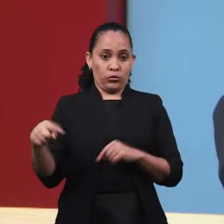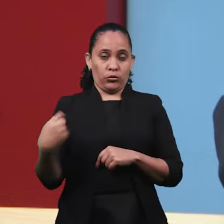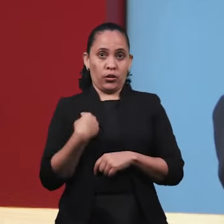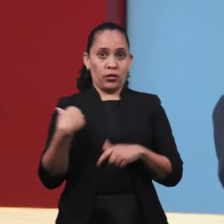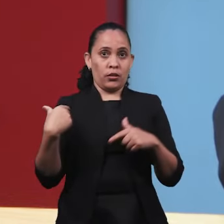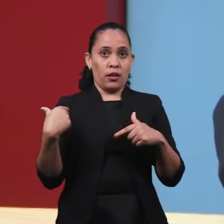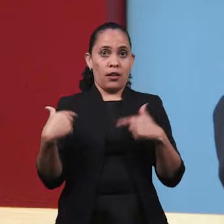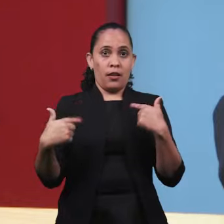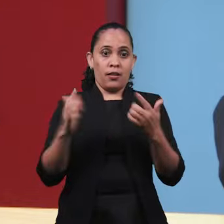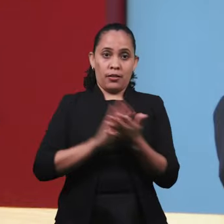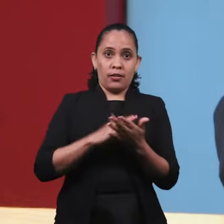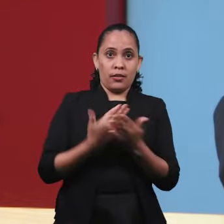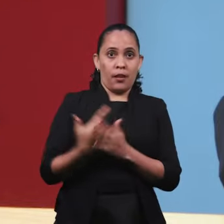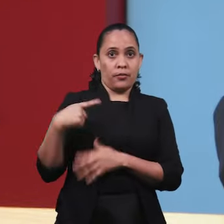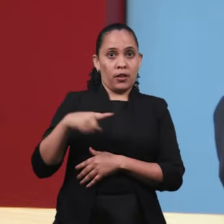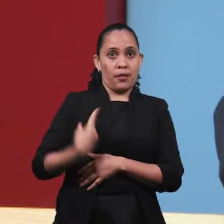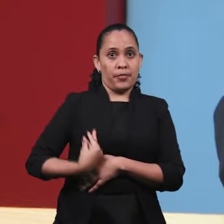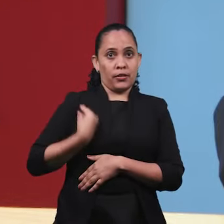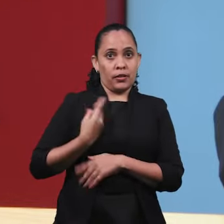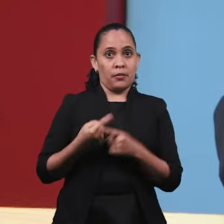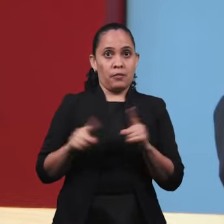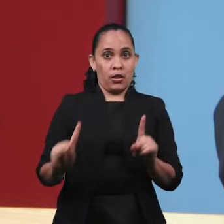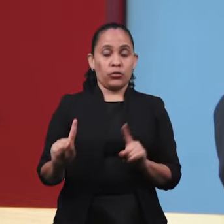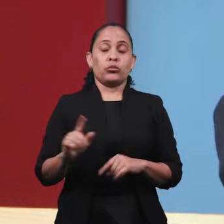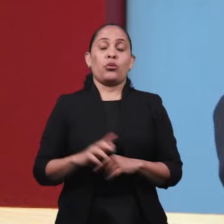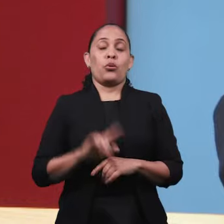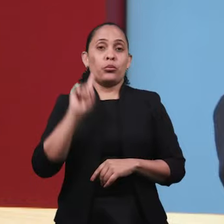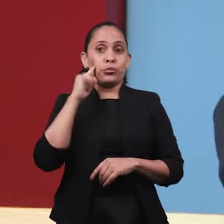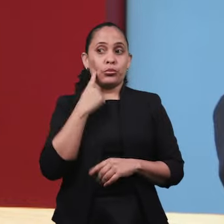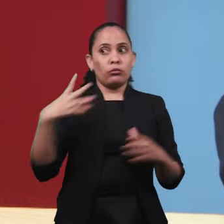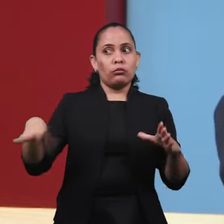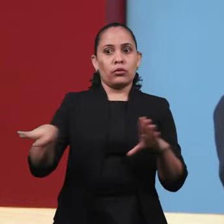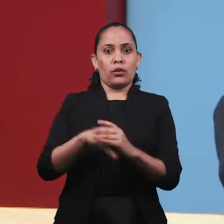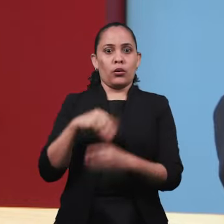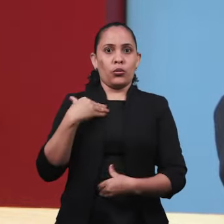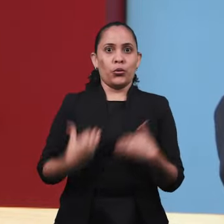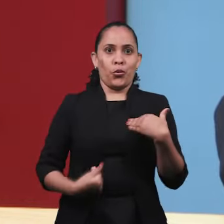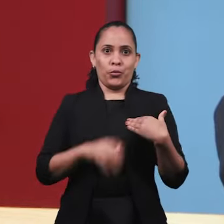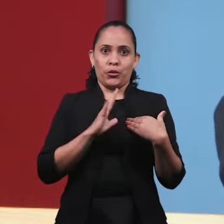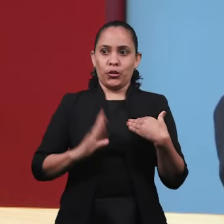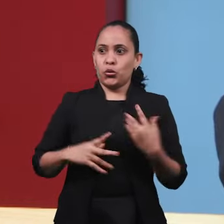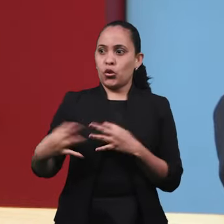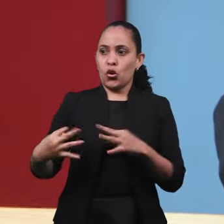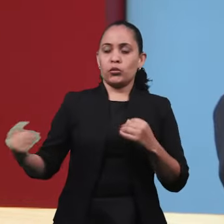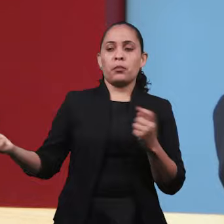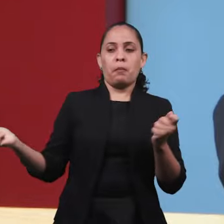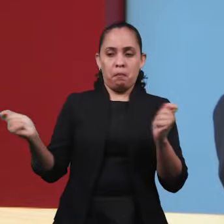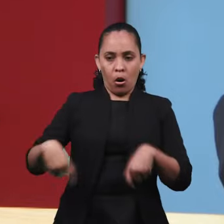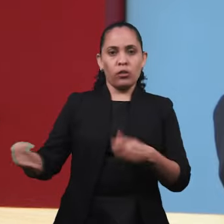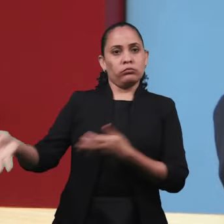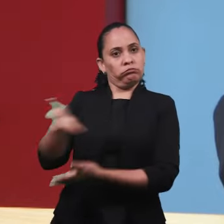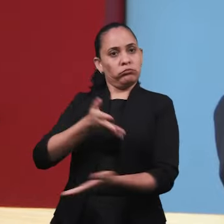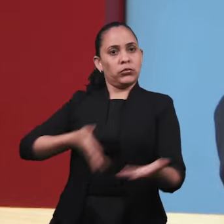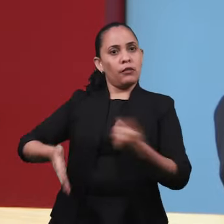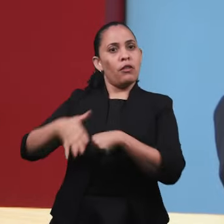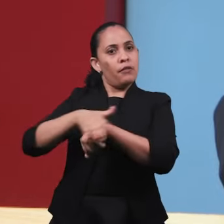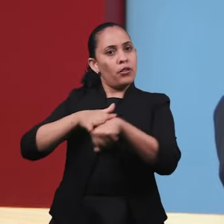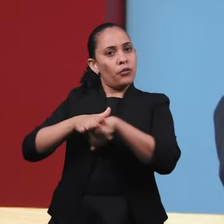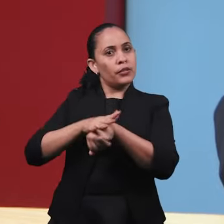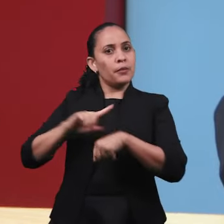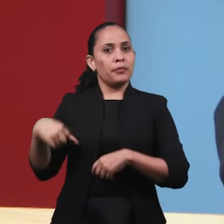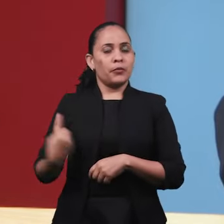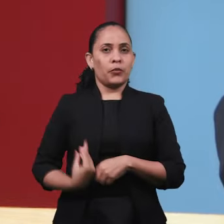nós intérpretes estarmos ali, mas o surdo, ele faz parte do corpo, né? Então, todos os irmãos podem se envolver, podem conversar, nós vamos